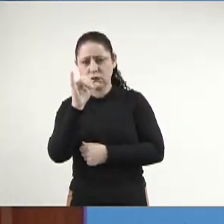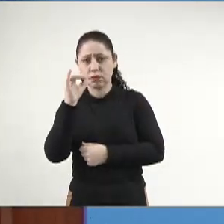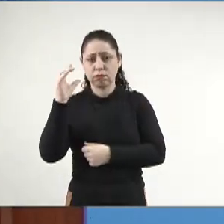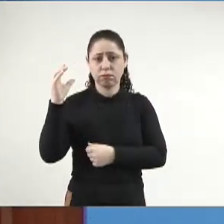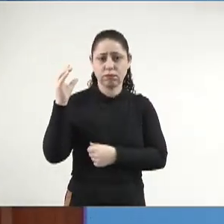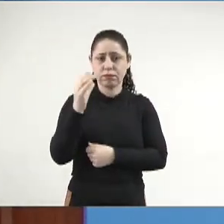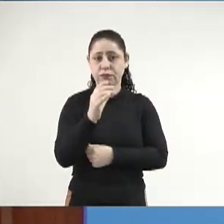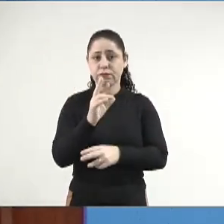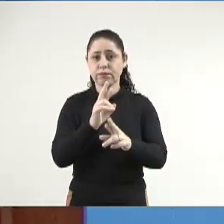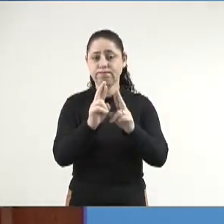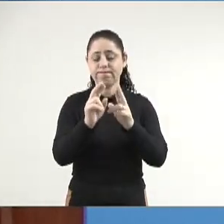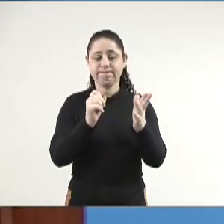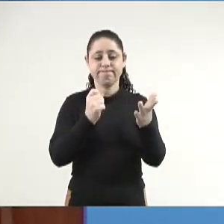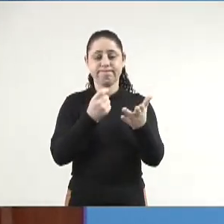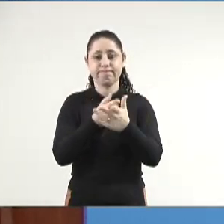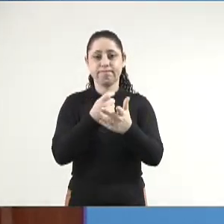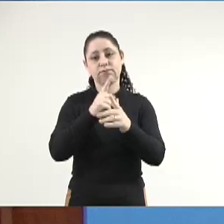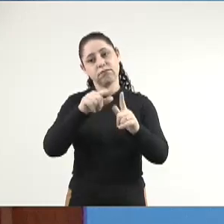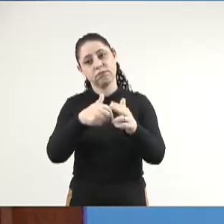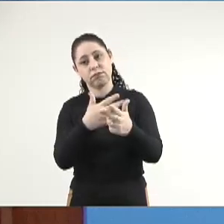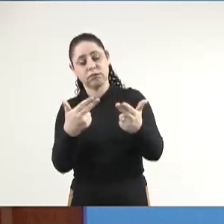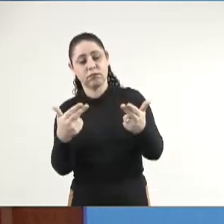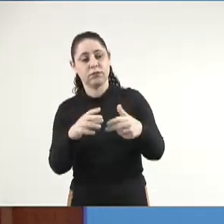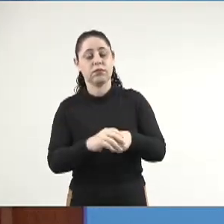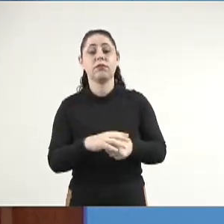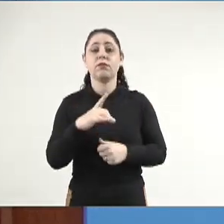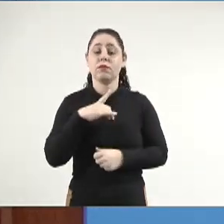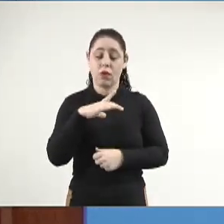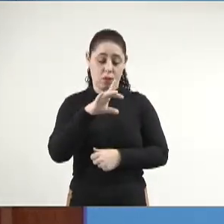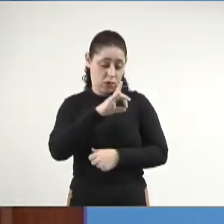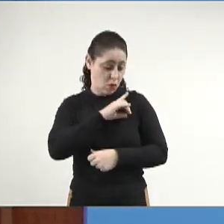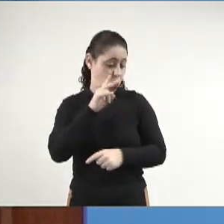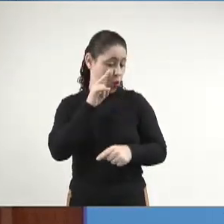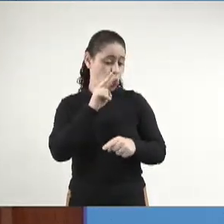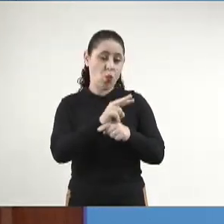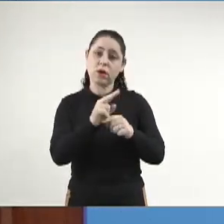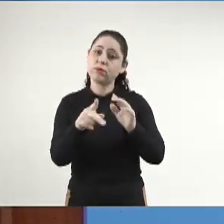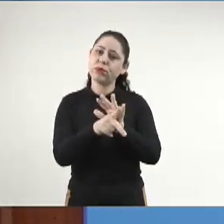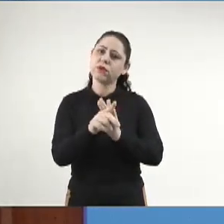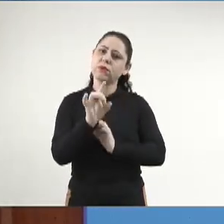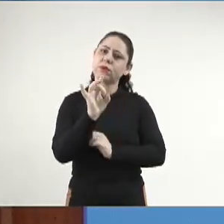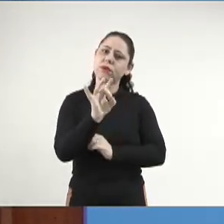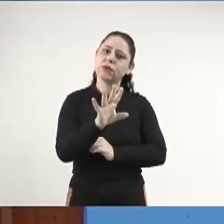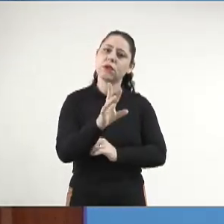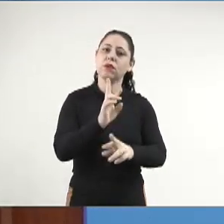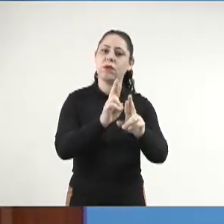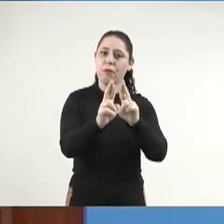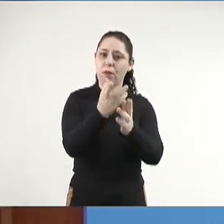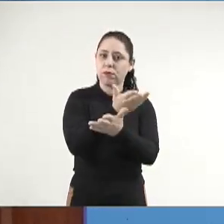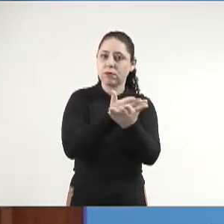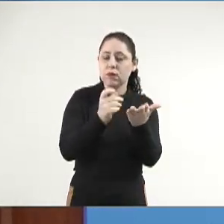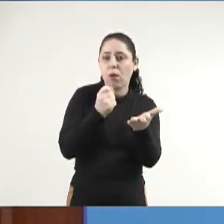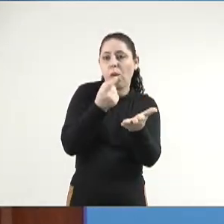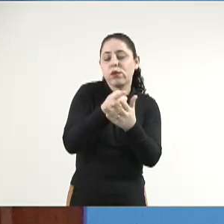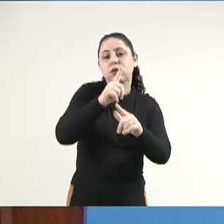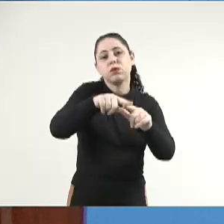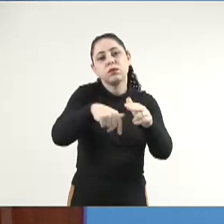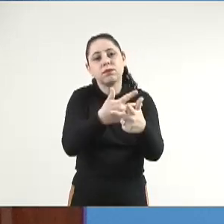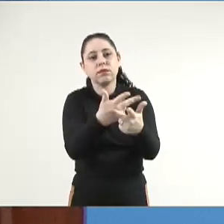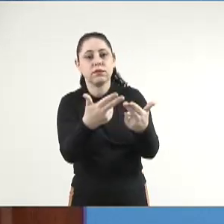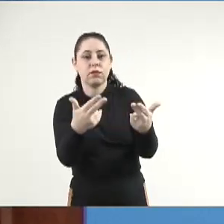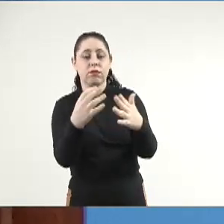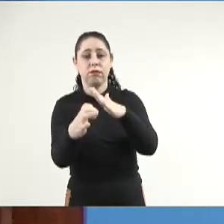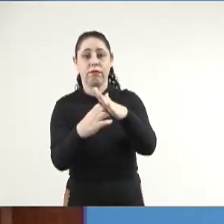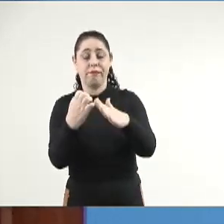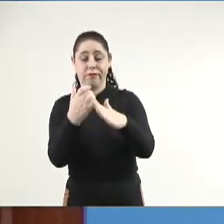as Relações de Consumo. Ou seja, nós temos uma delegacia que cuida das relações do consumo. Por isso que é importante que essa